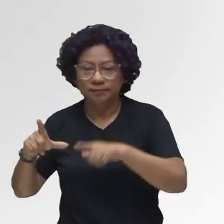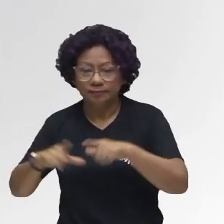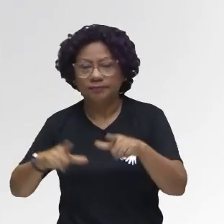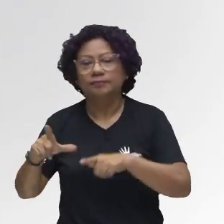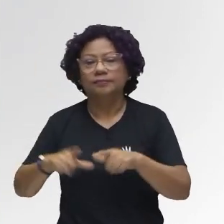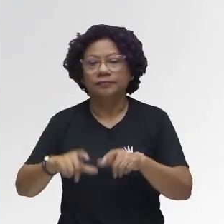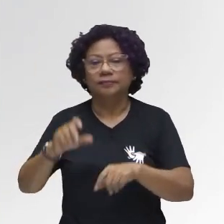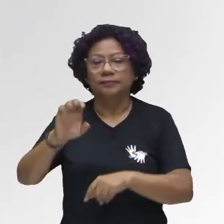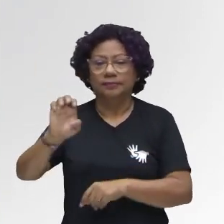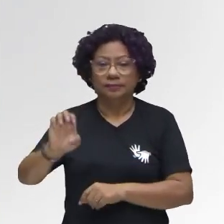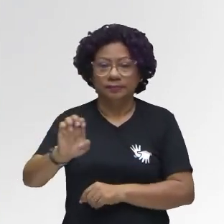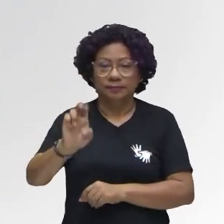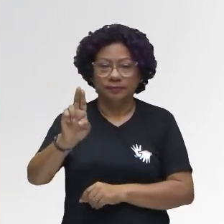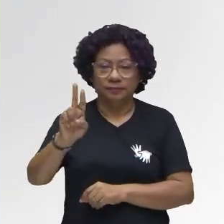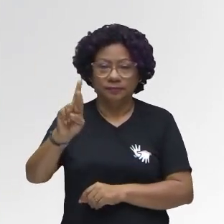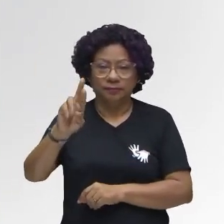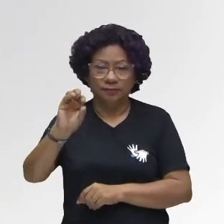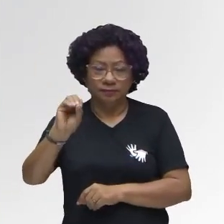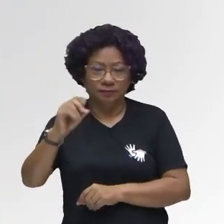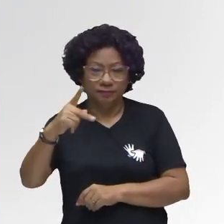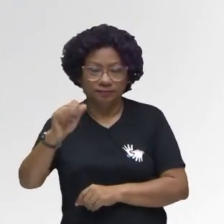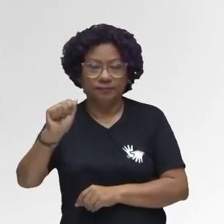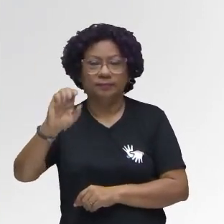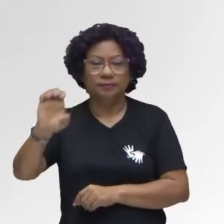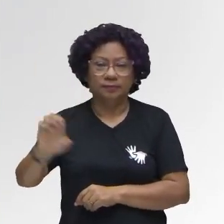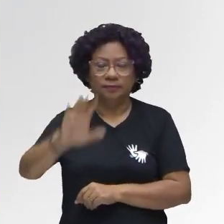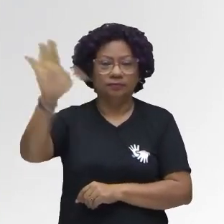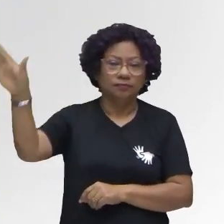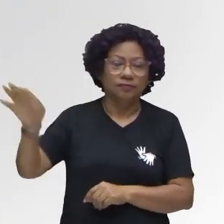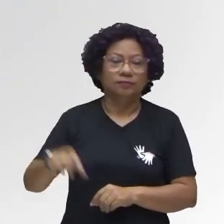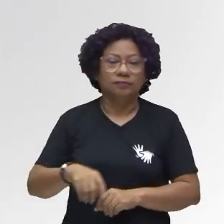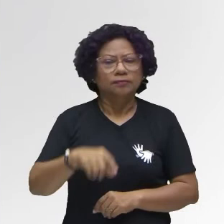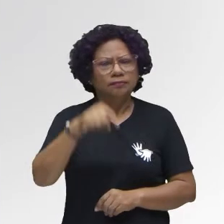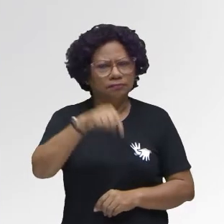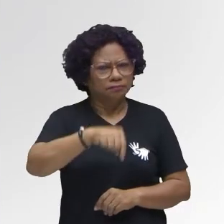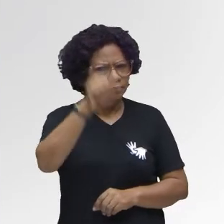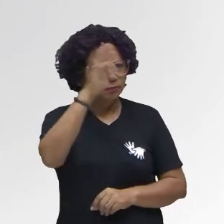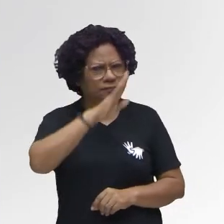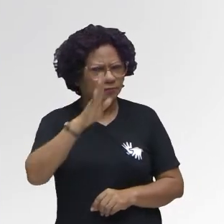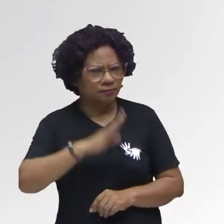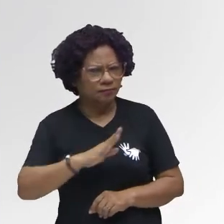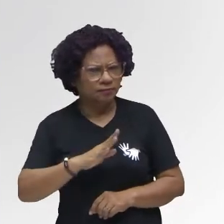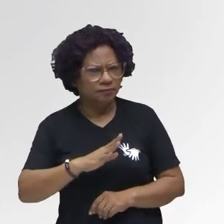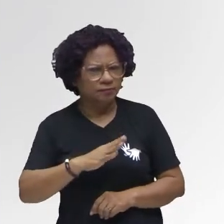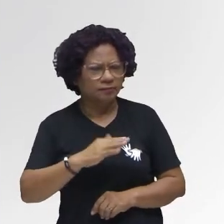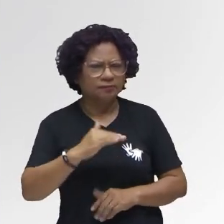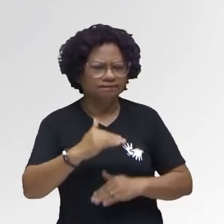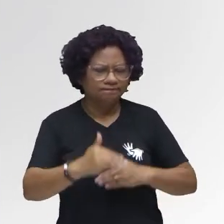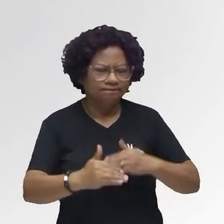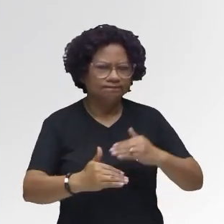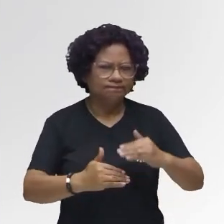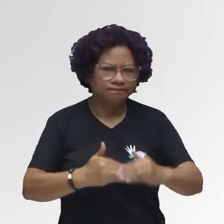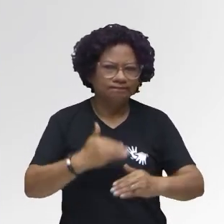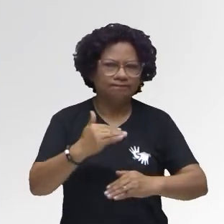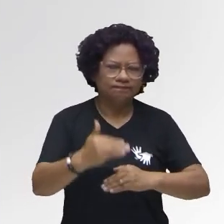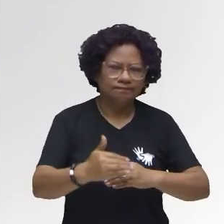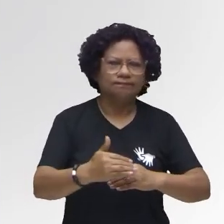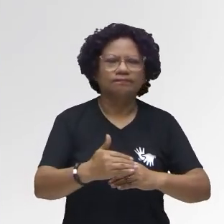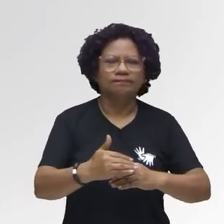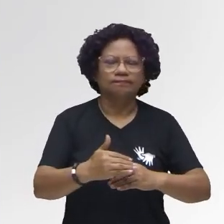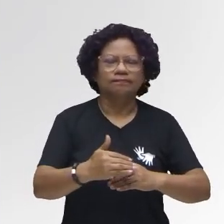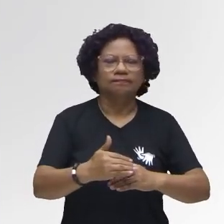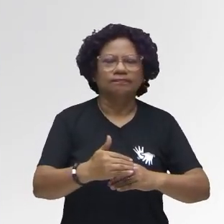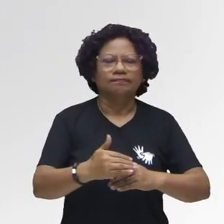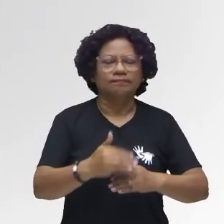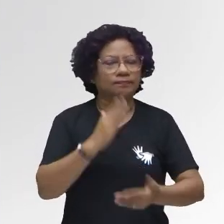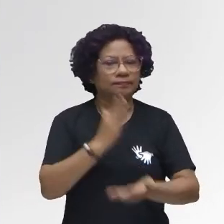a pouco a abolir a escravidão até a lei que conseguiu dar fim a esse movimento. E